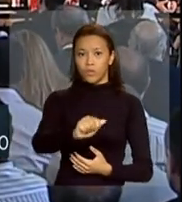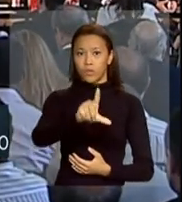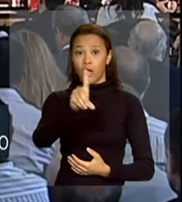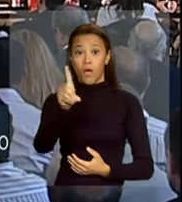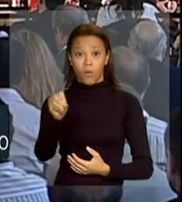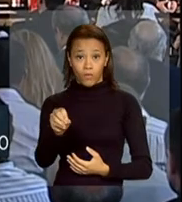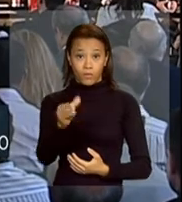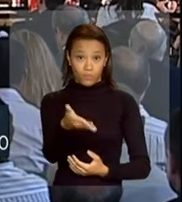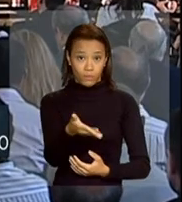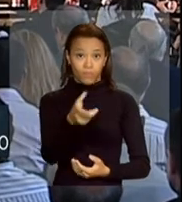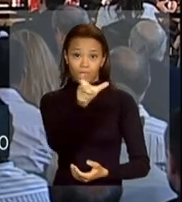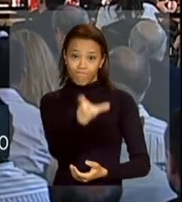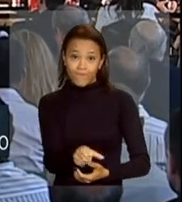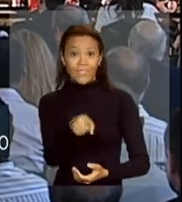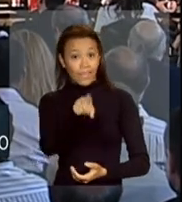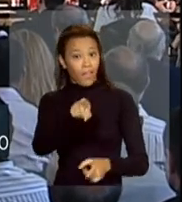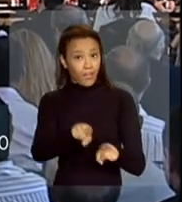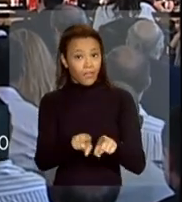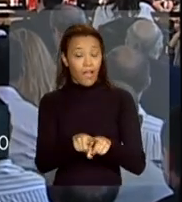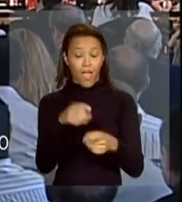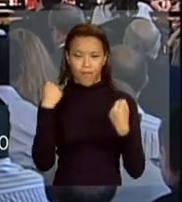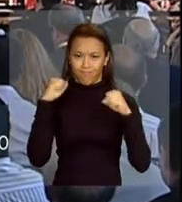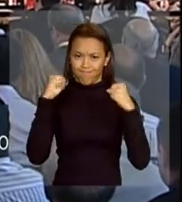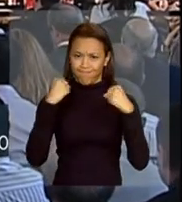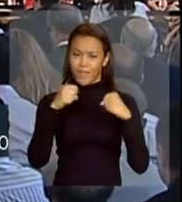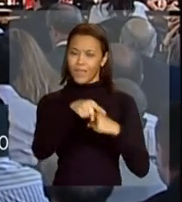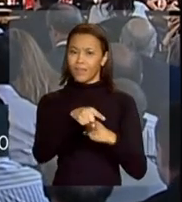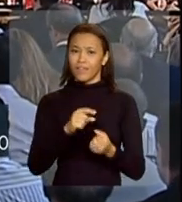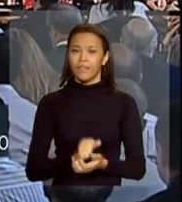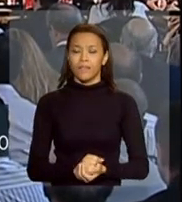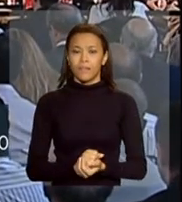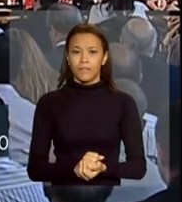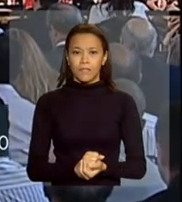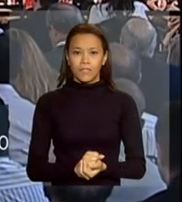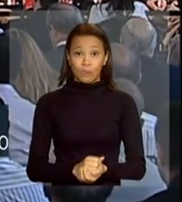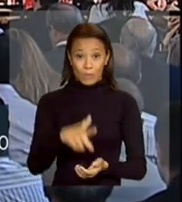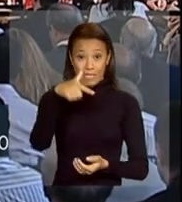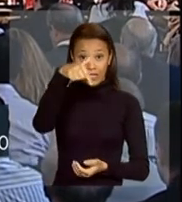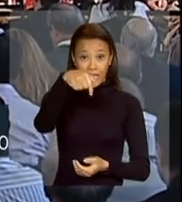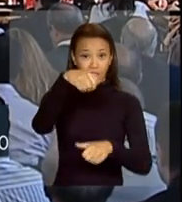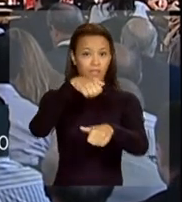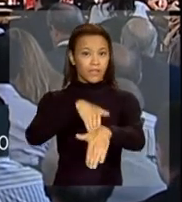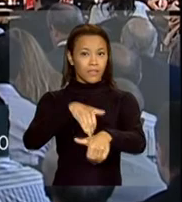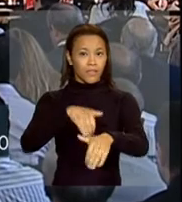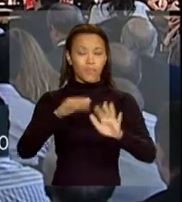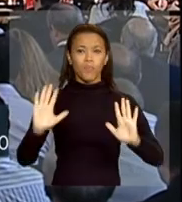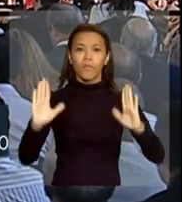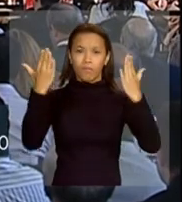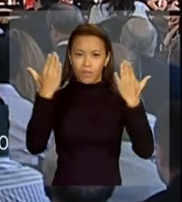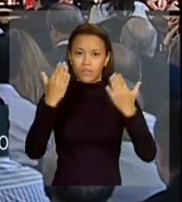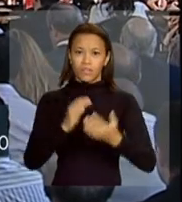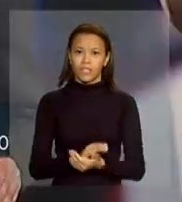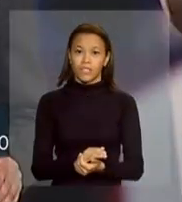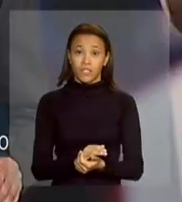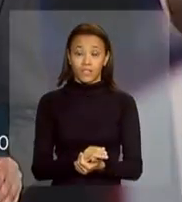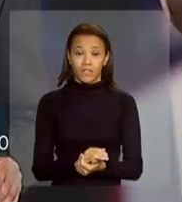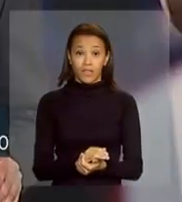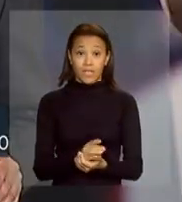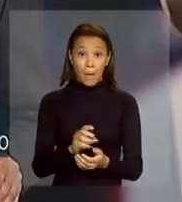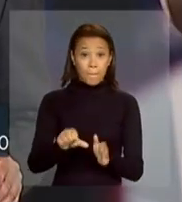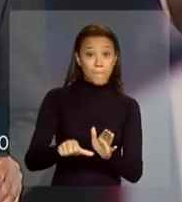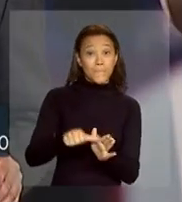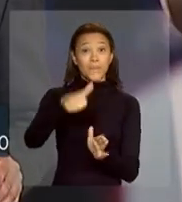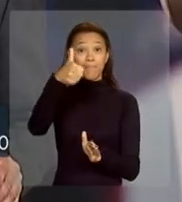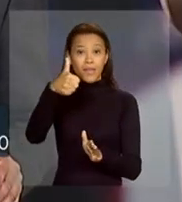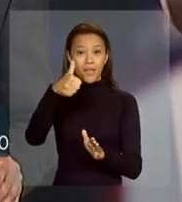que aliás é um atleta porque ele comemorou o Sete de Setembro eu disse que a 1ª